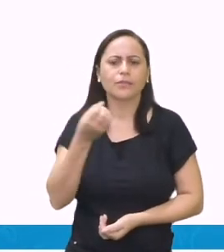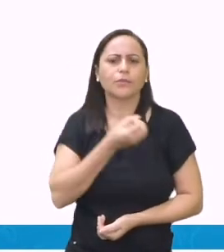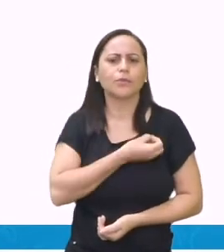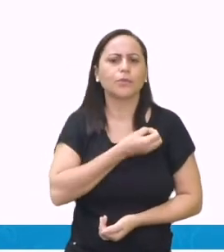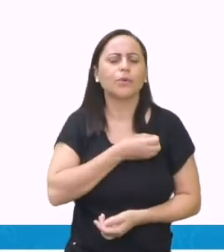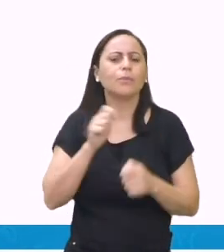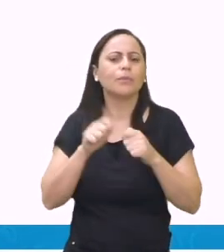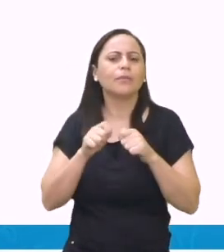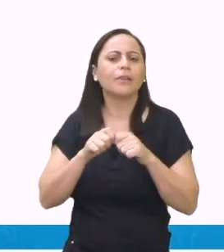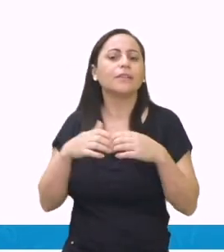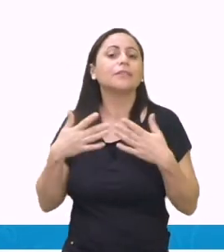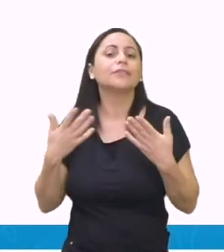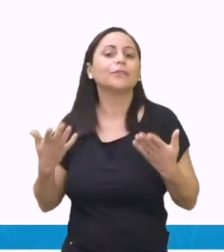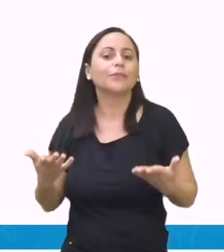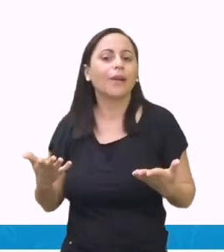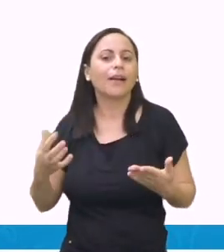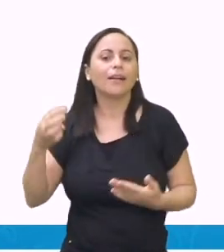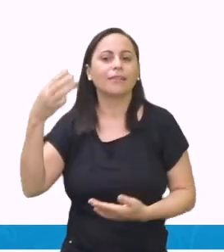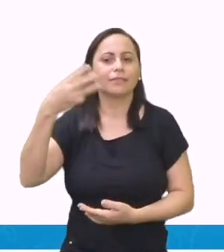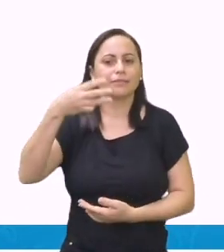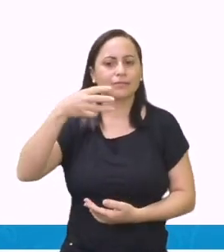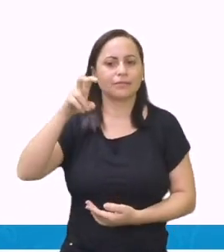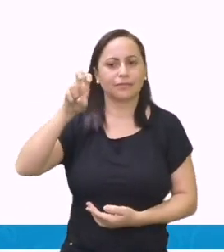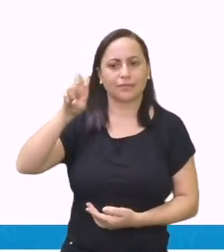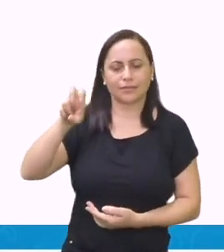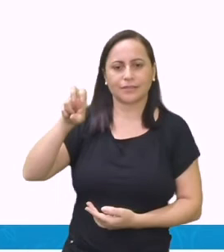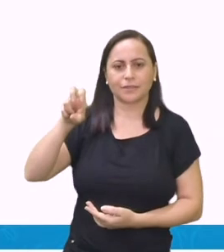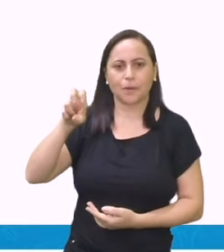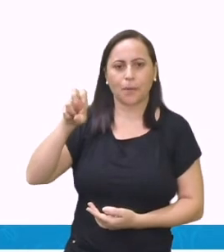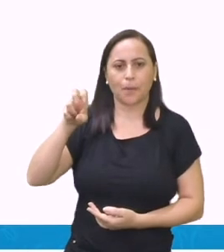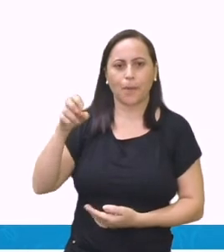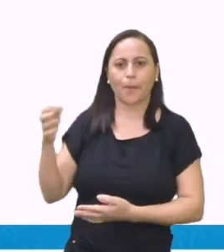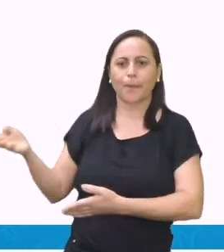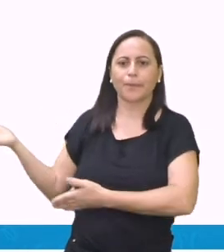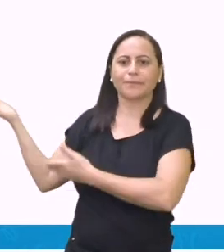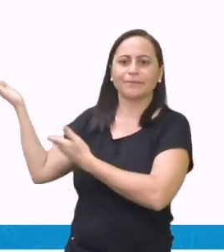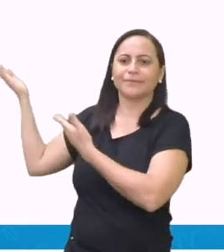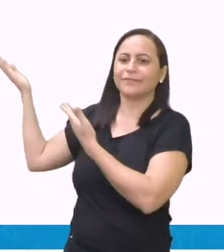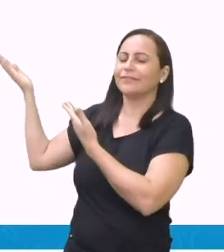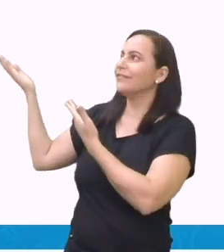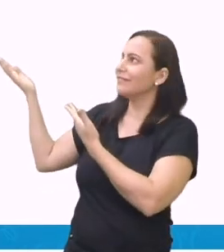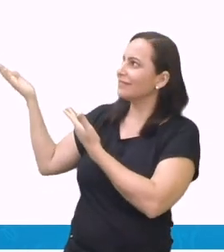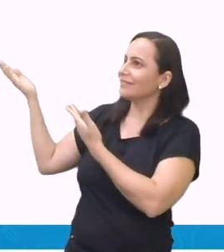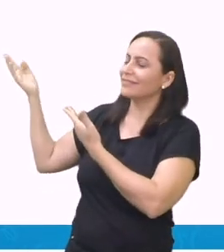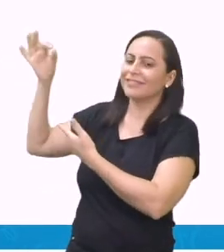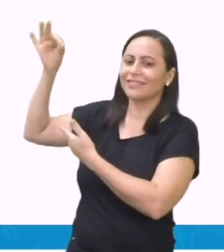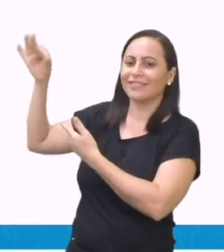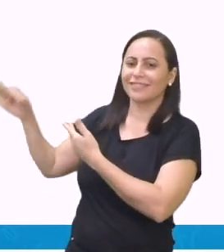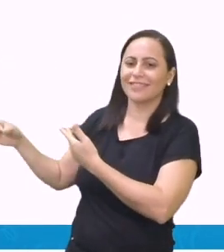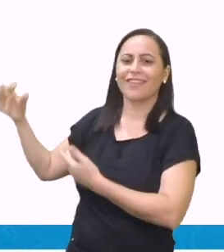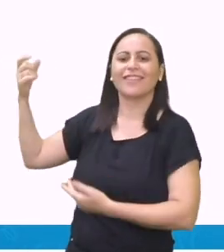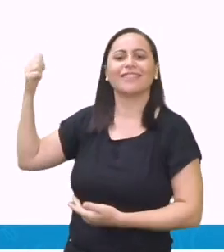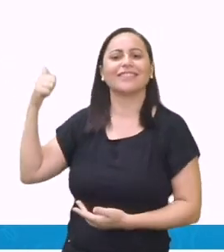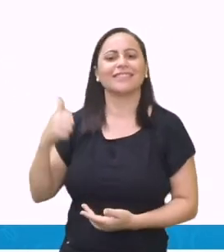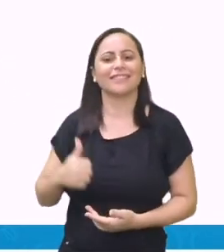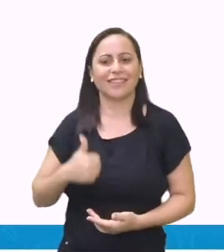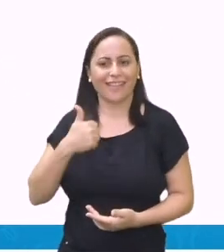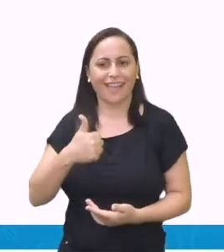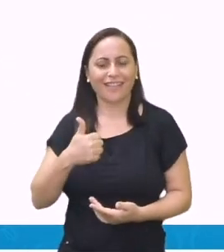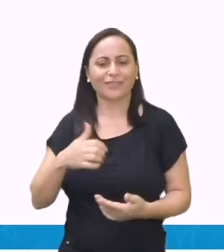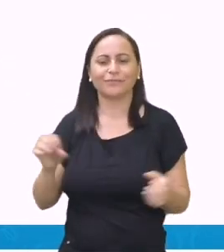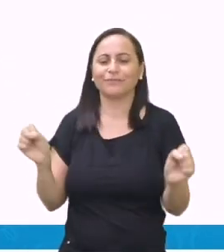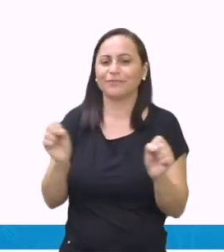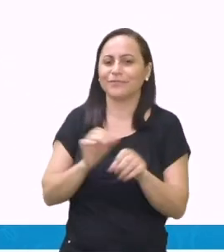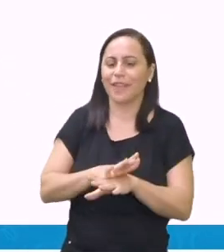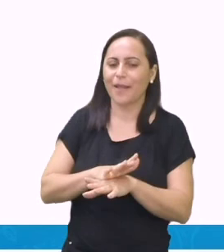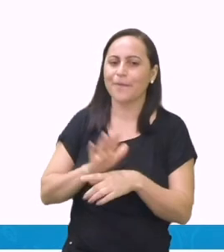formou? 35. Olha ele aqui, ó. E assim nós fechamos a nossa